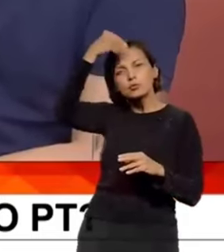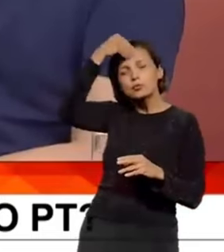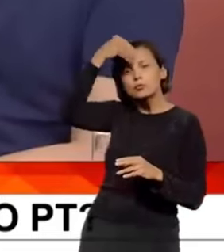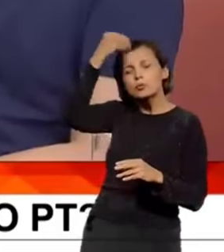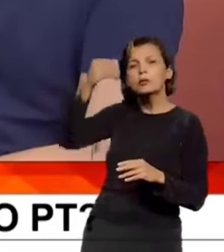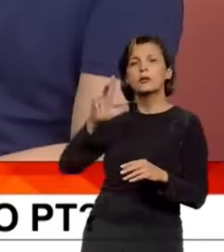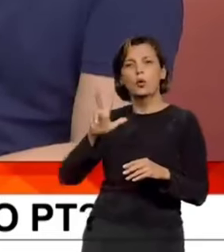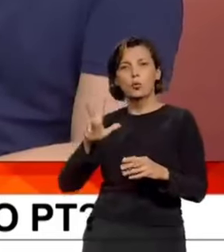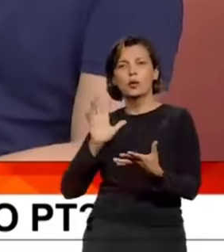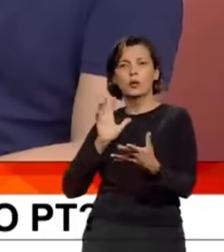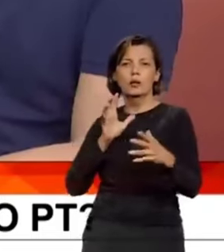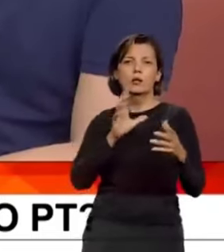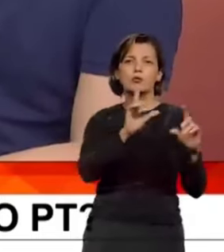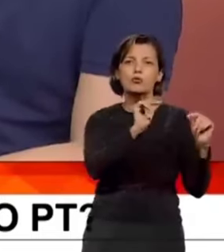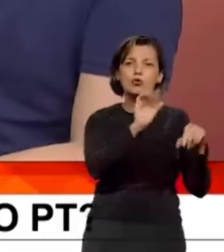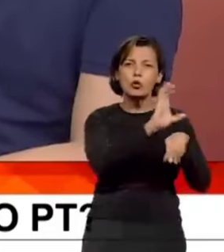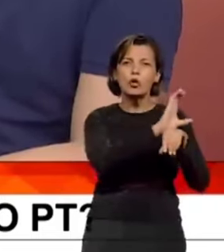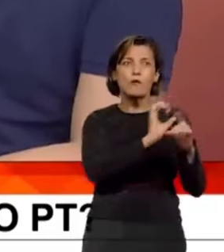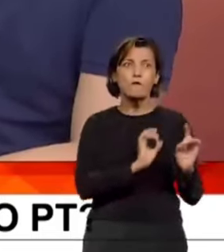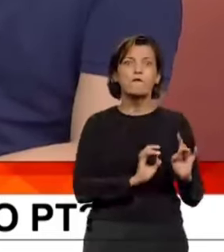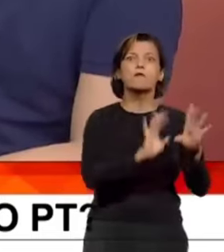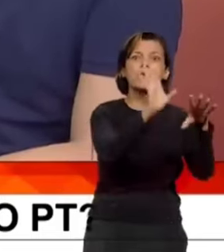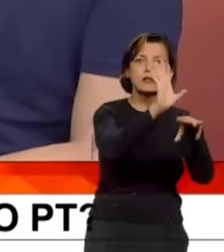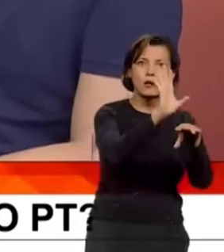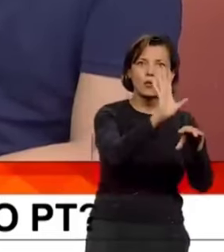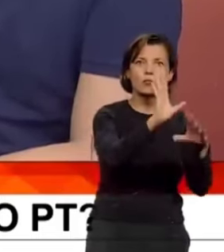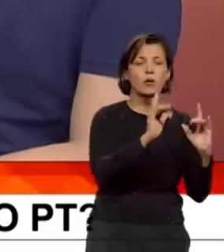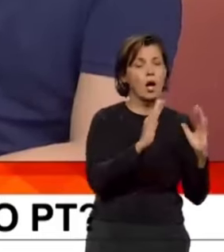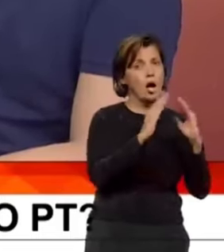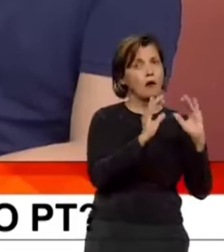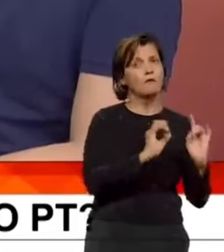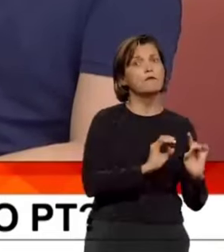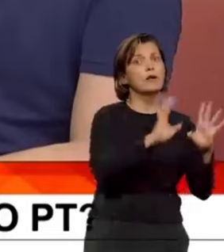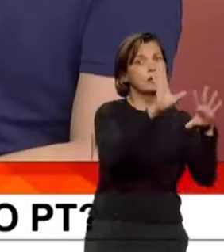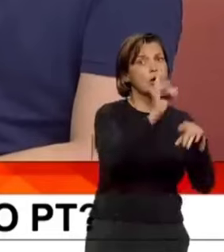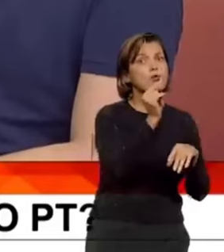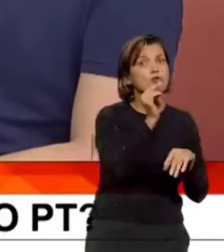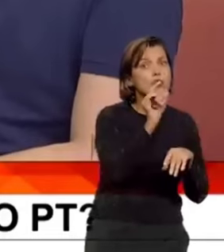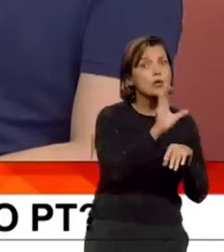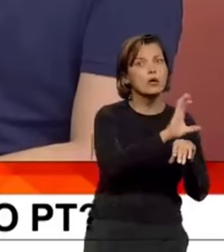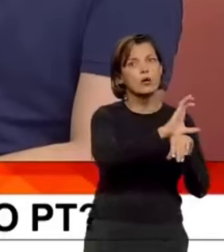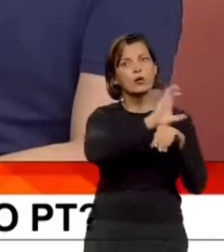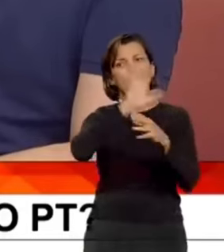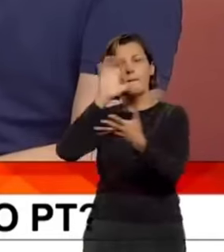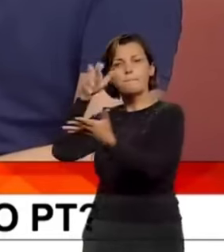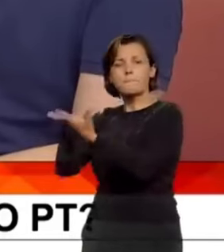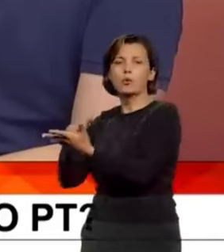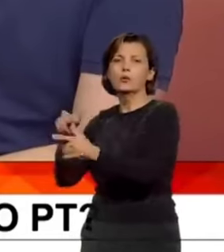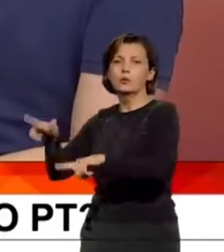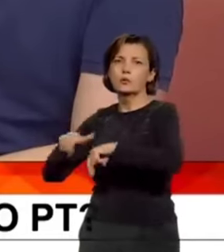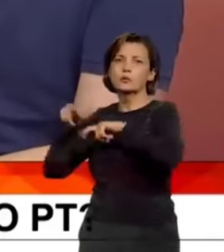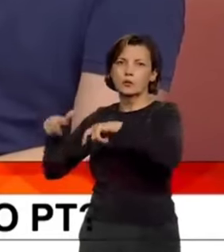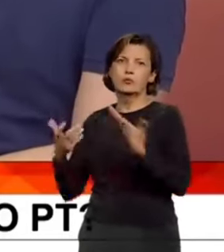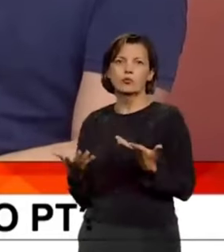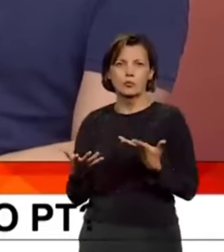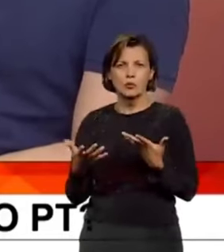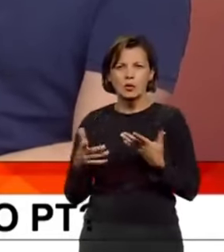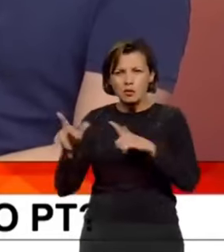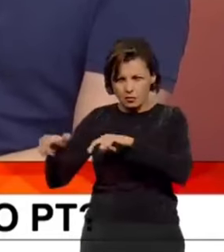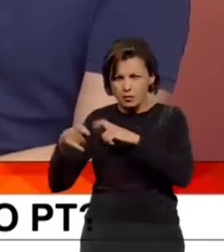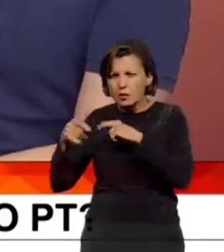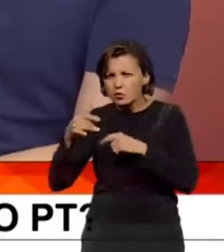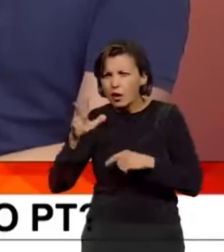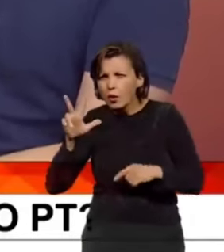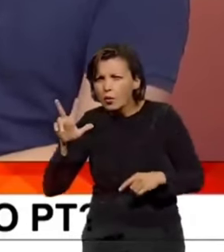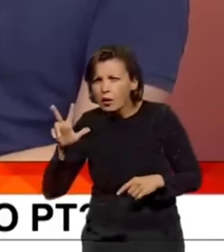sobrinho do Lula foi comprou o sítio ou seja então ele vendeu o imóvel fez dinheiro então tinha toda